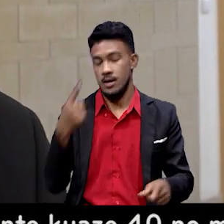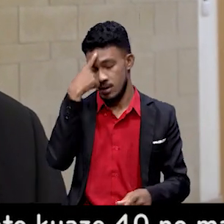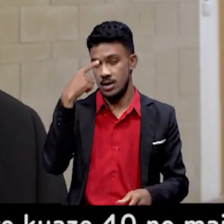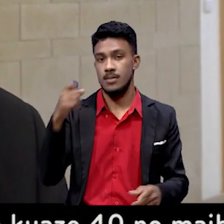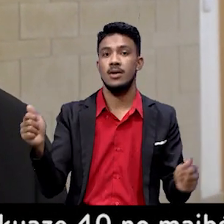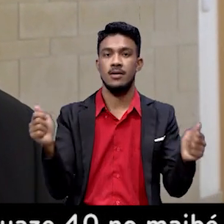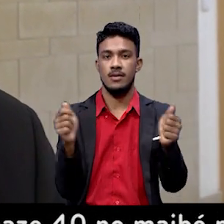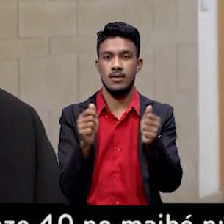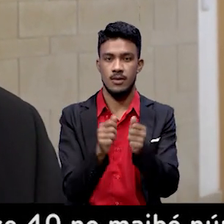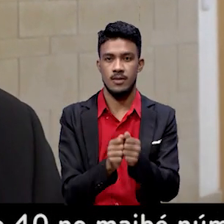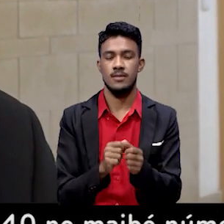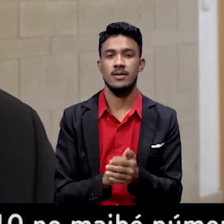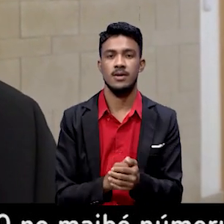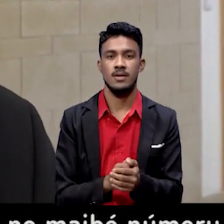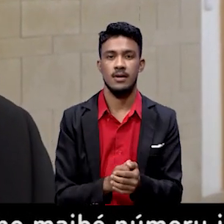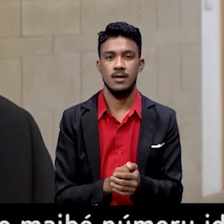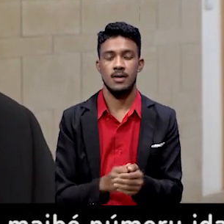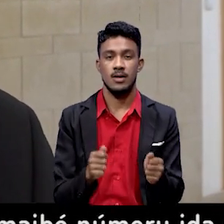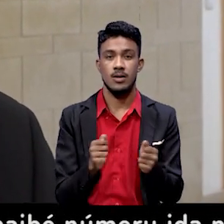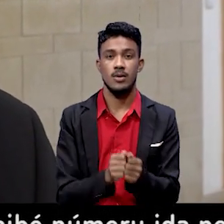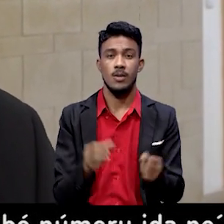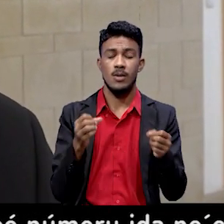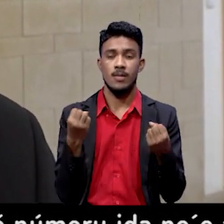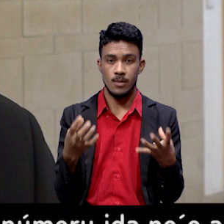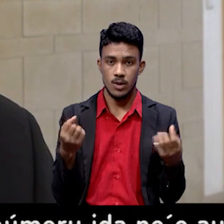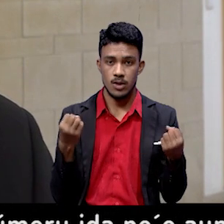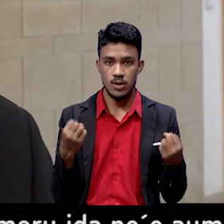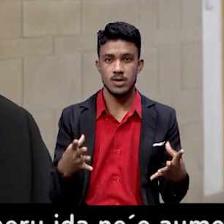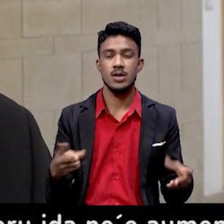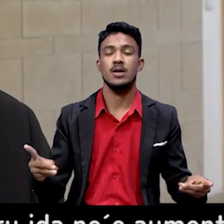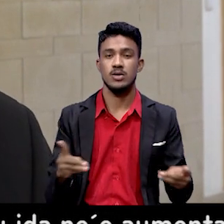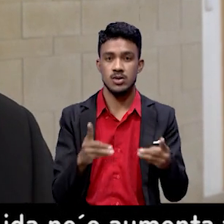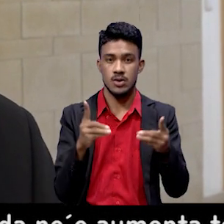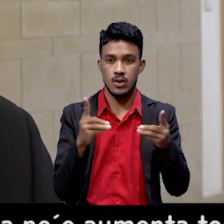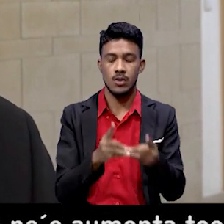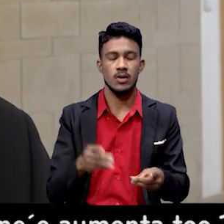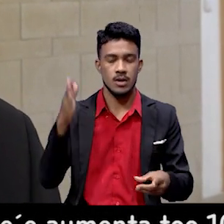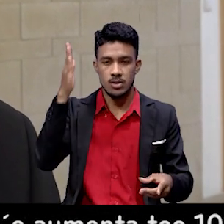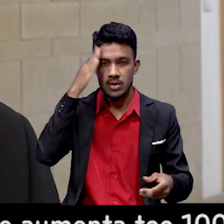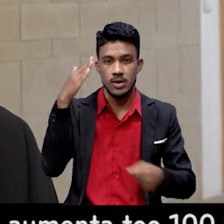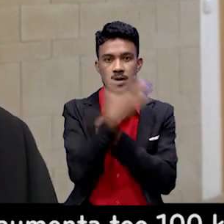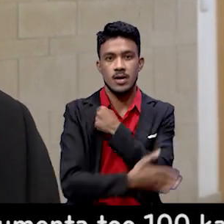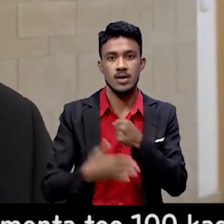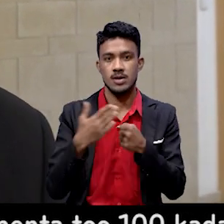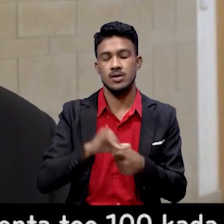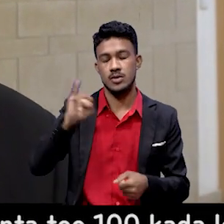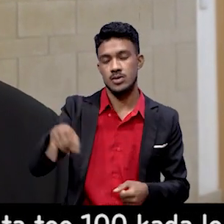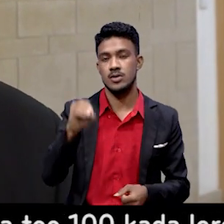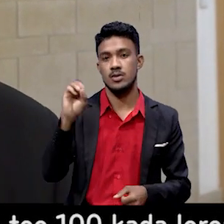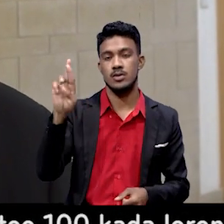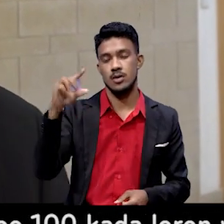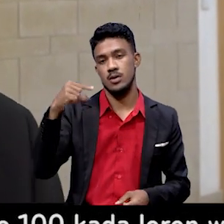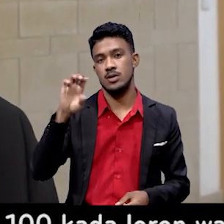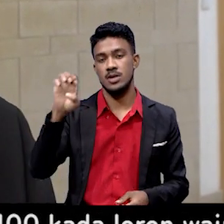entre entre muitos e diversos aspectos do do empenho do Presidente Jorge Sampaio o